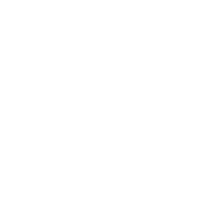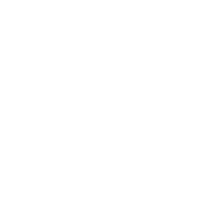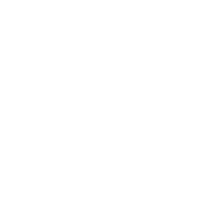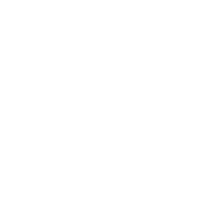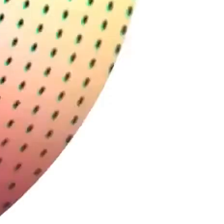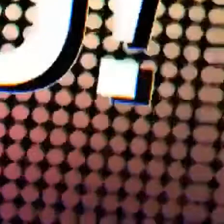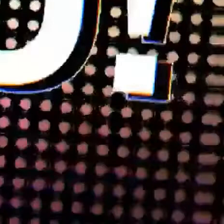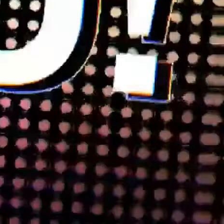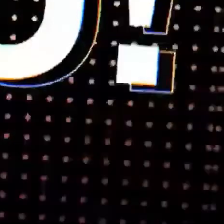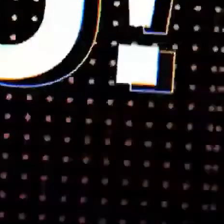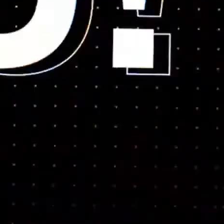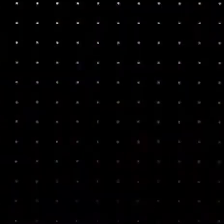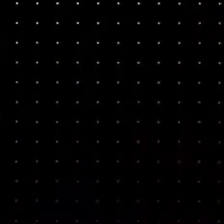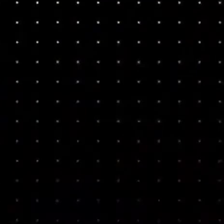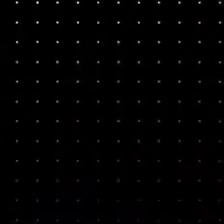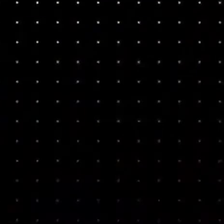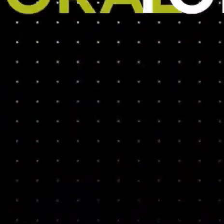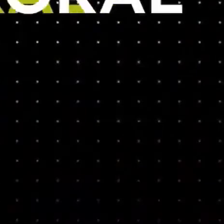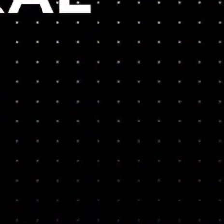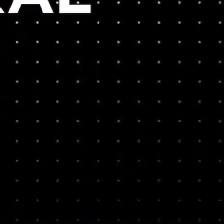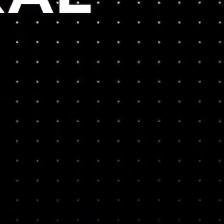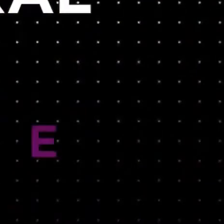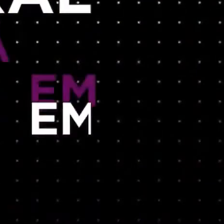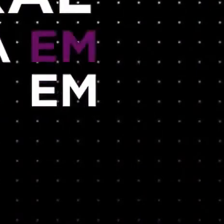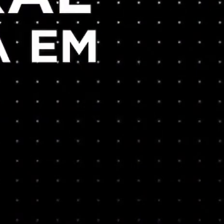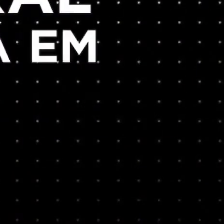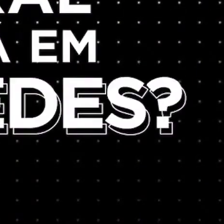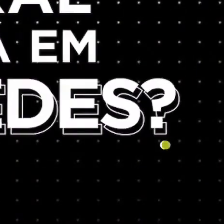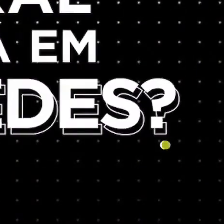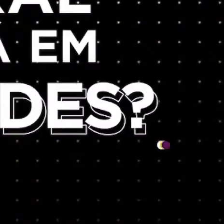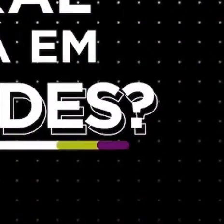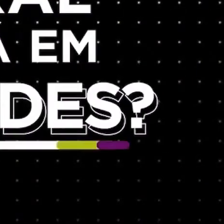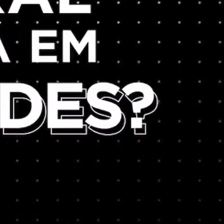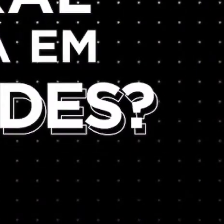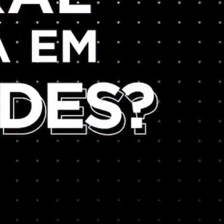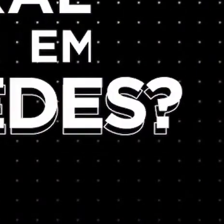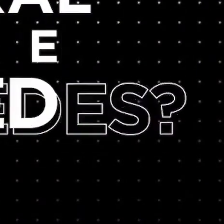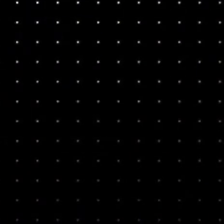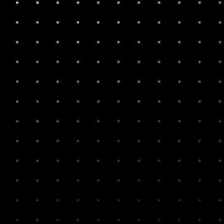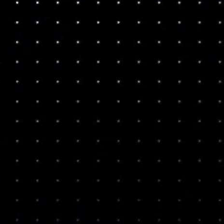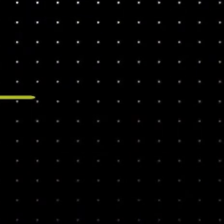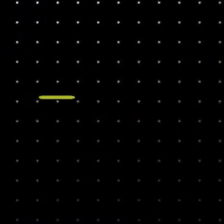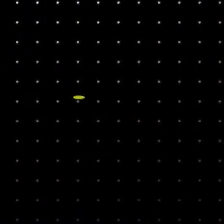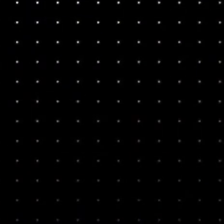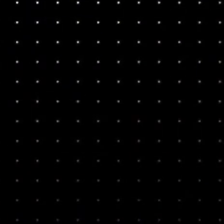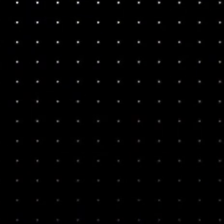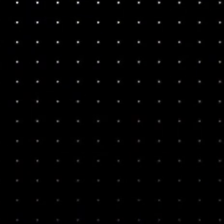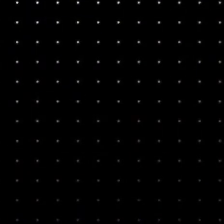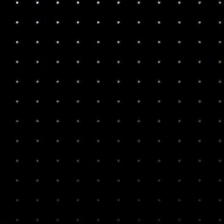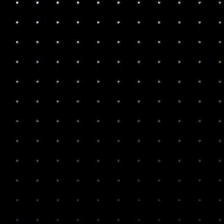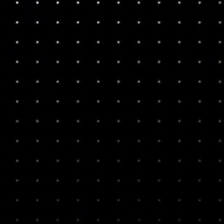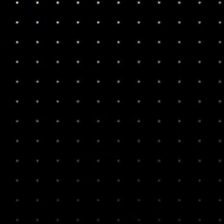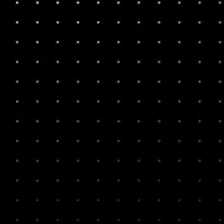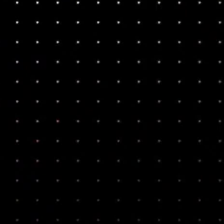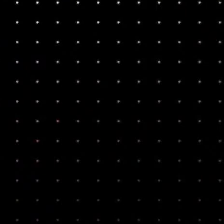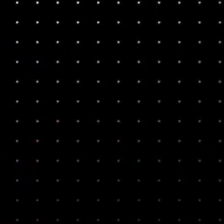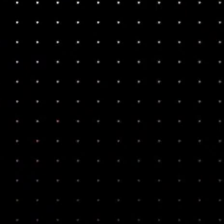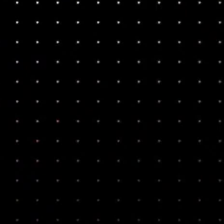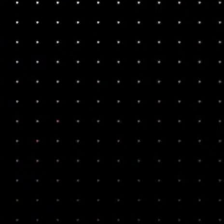819-9272-4997. Você viu que a Justiça Eleitoral agora está em todas as redes sociais?